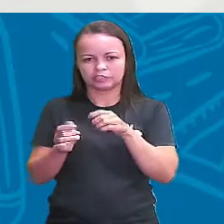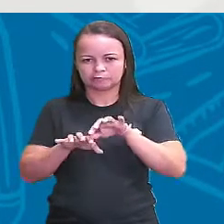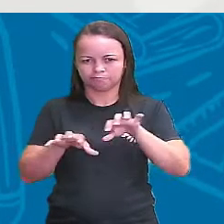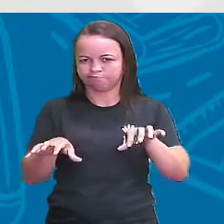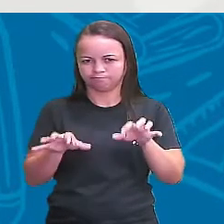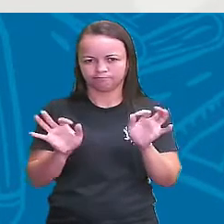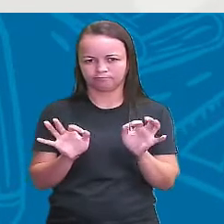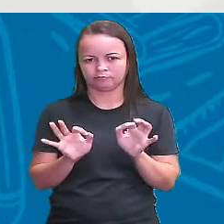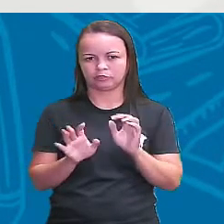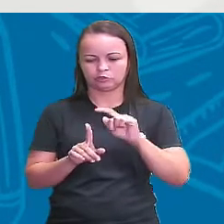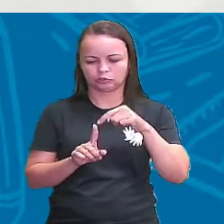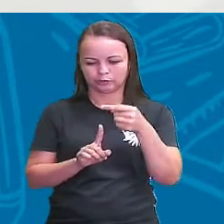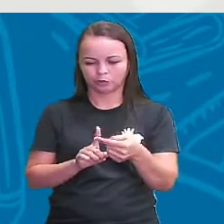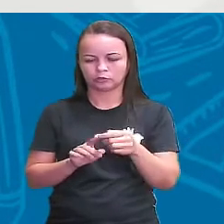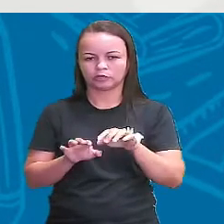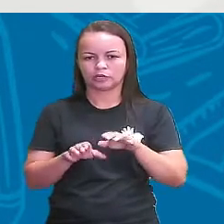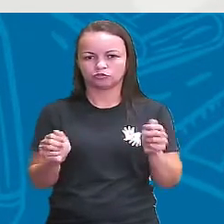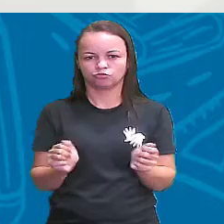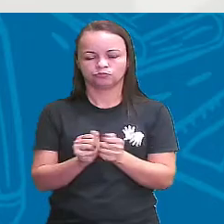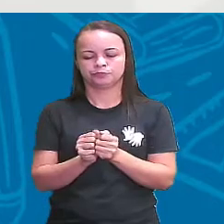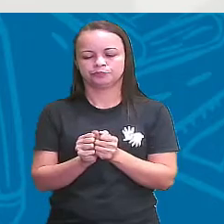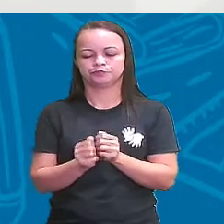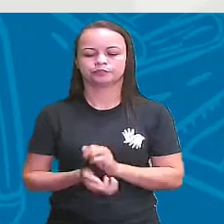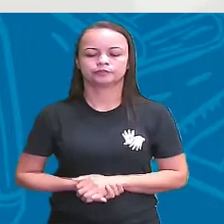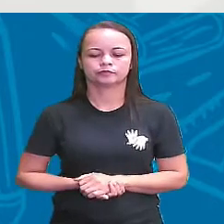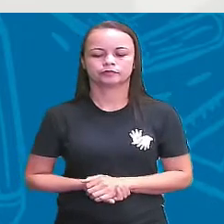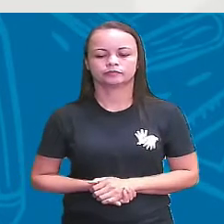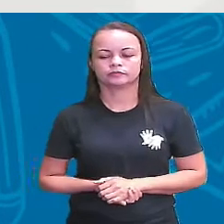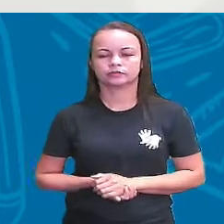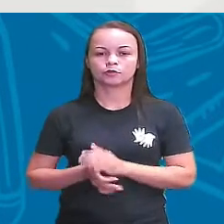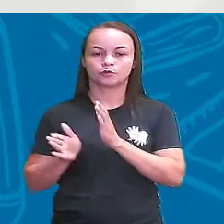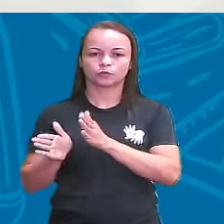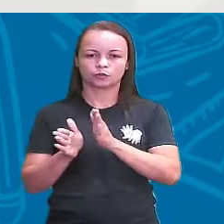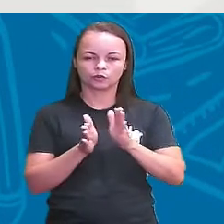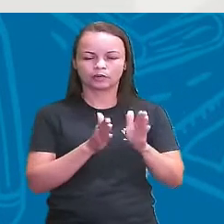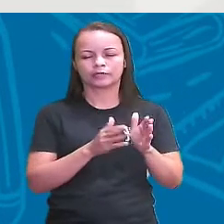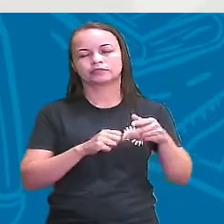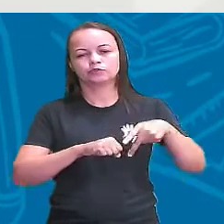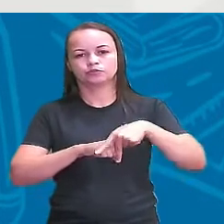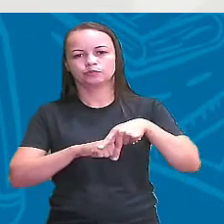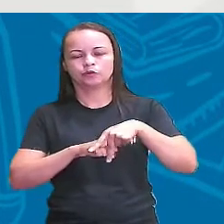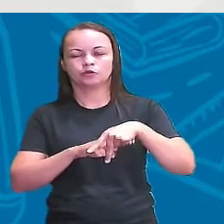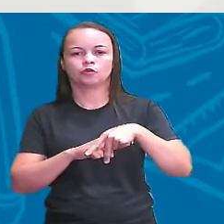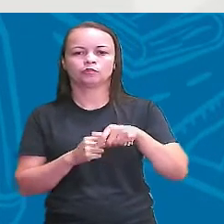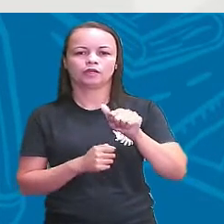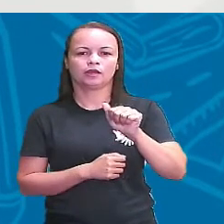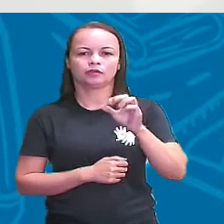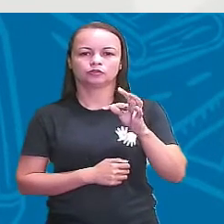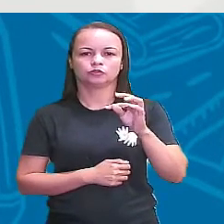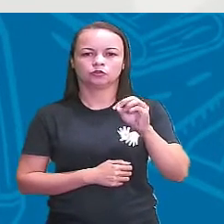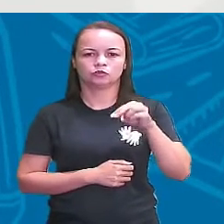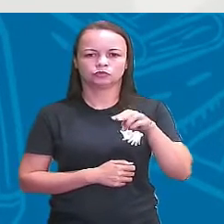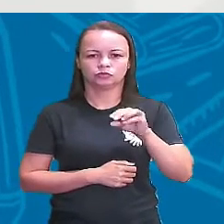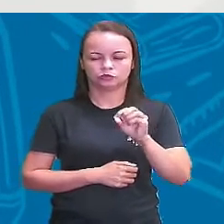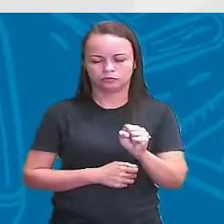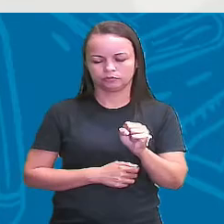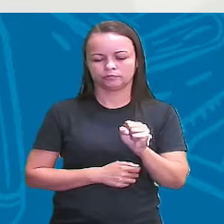separado. E a ordem de la colocação de los pronombres átonos, que seria a